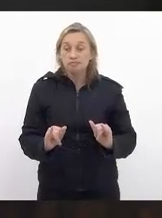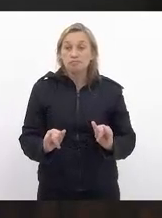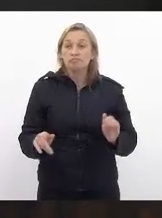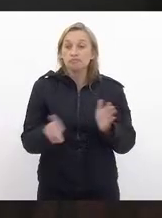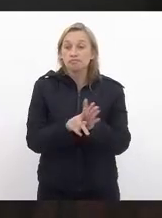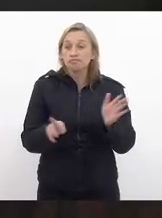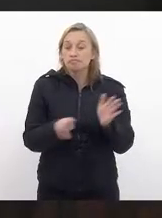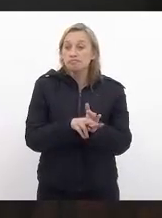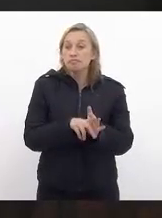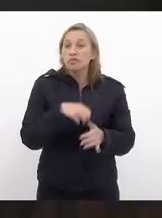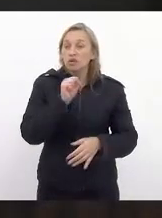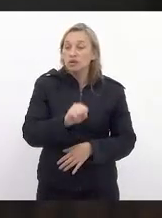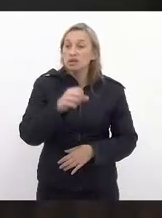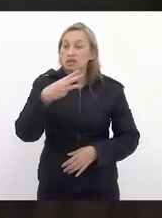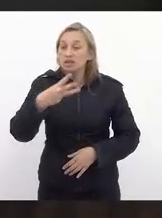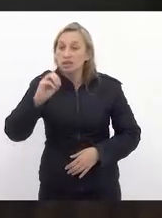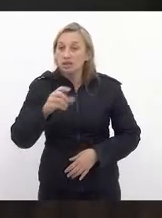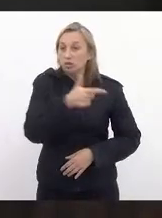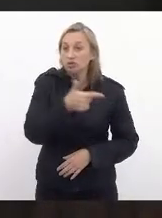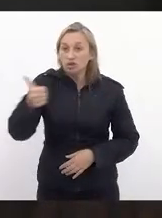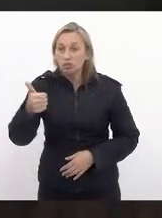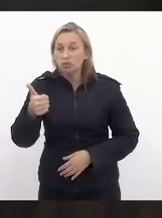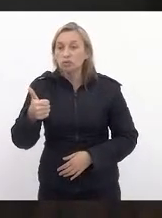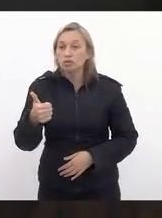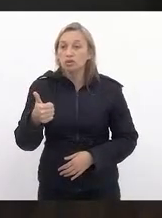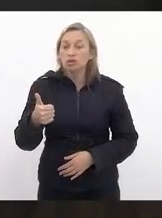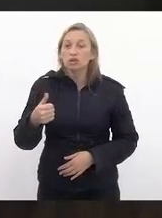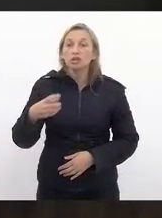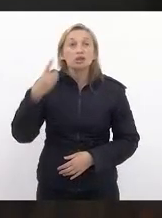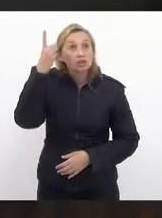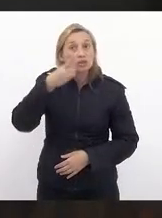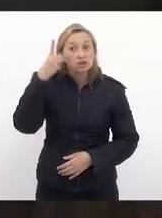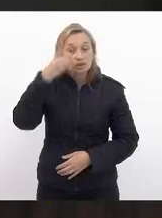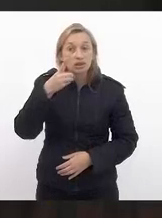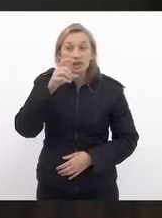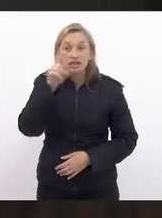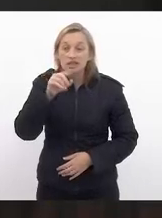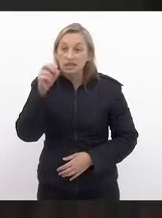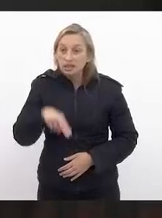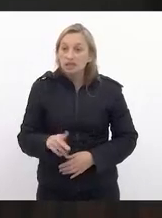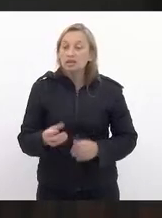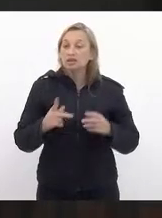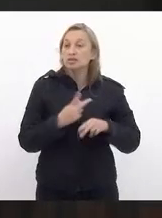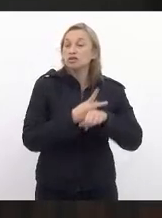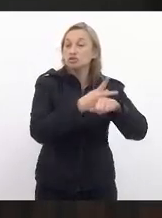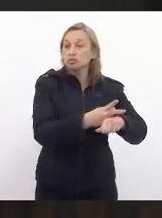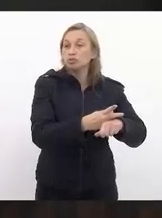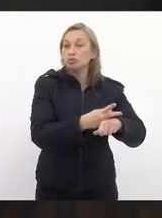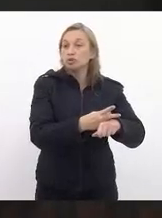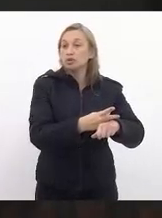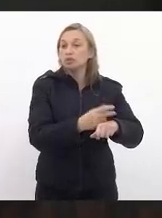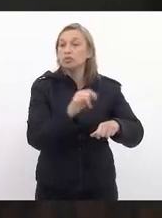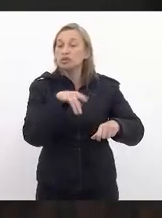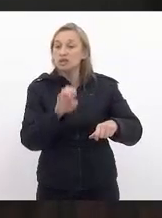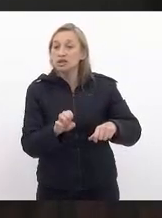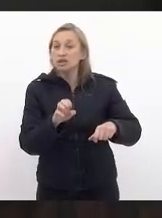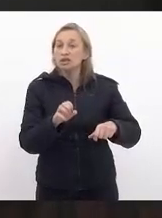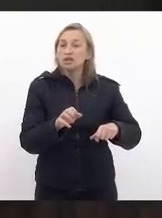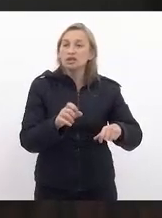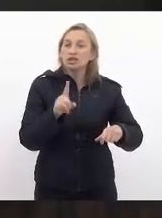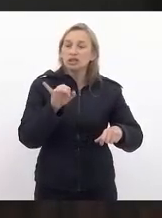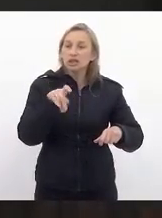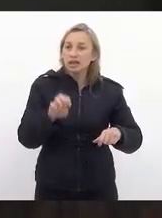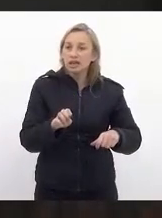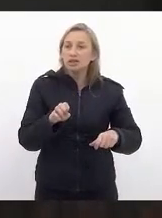projeto de resolução 831 2101 de autoria do deputado Azeitão que concede diploma consegui nem a senhora